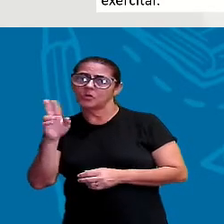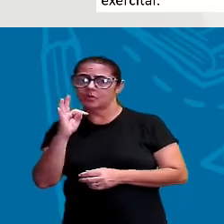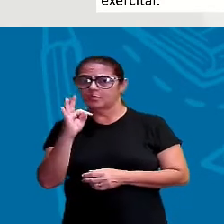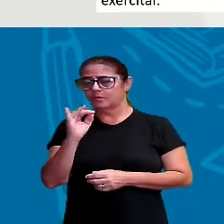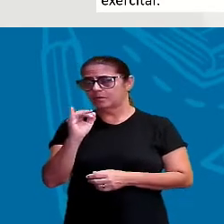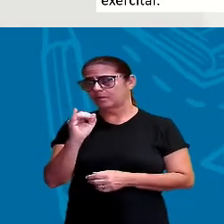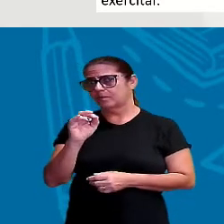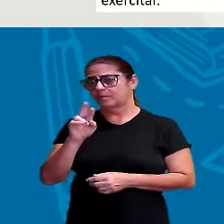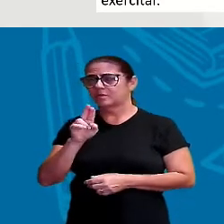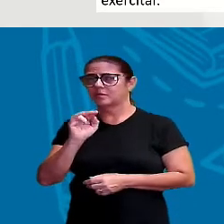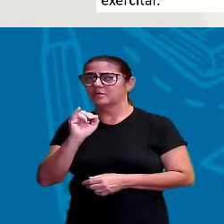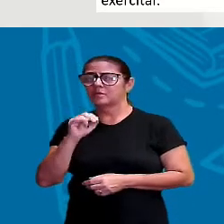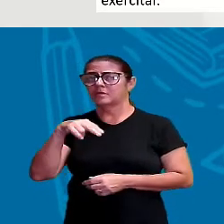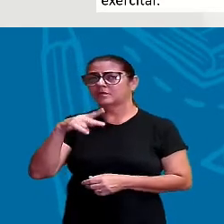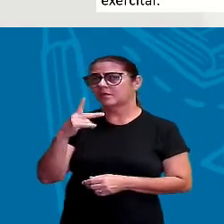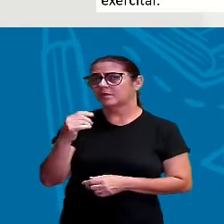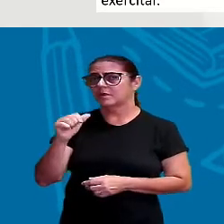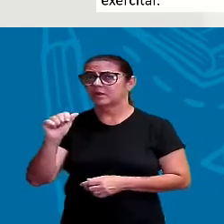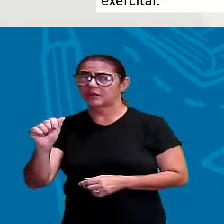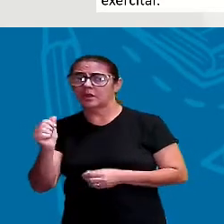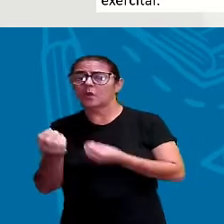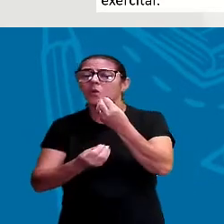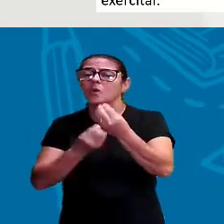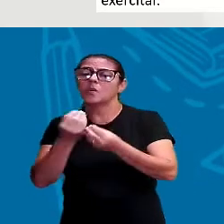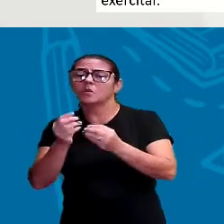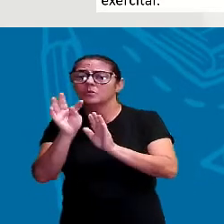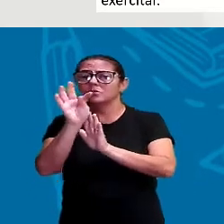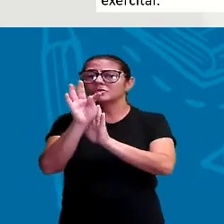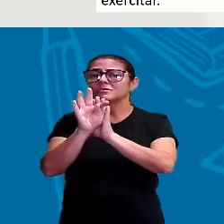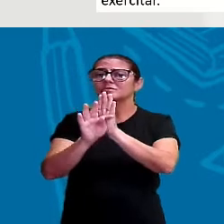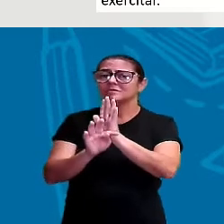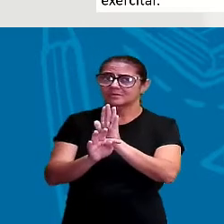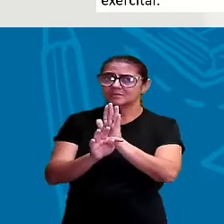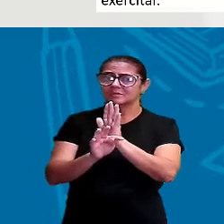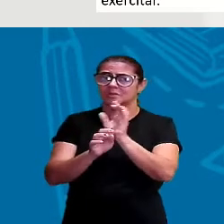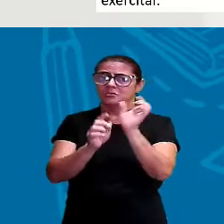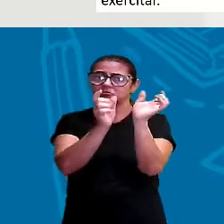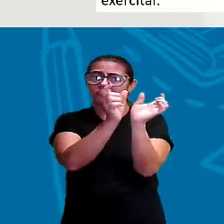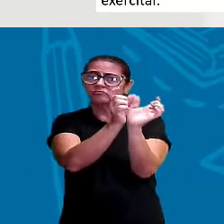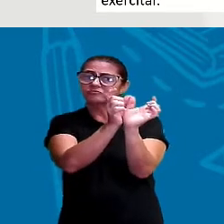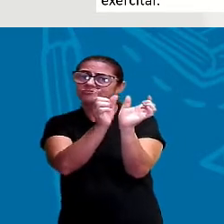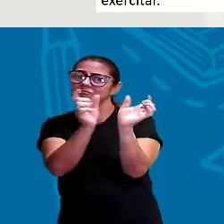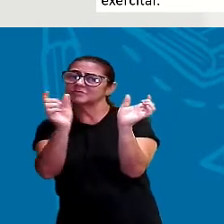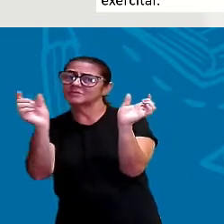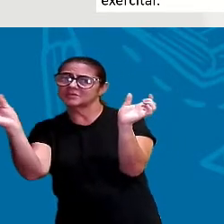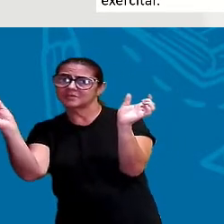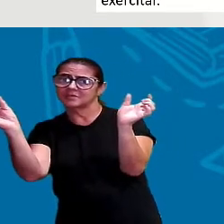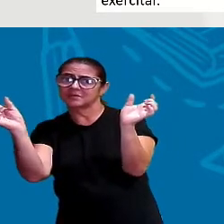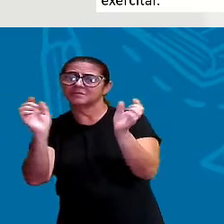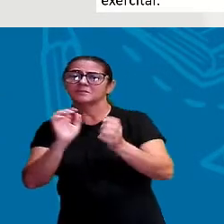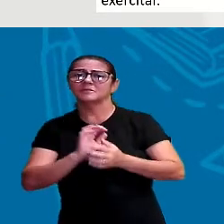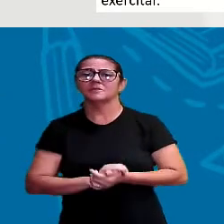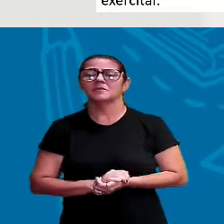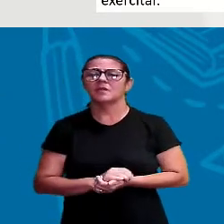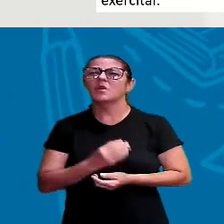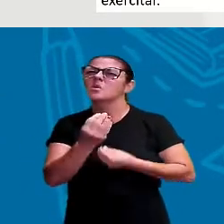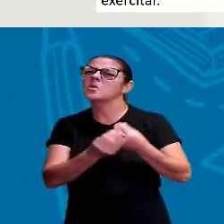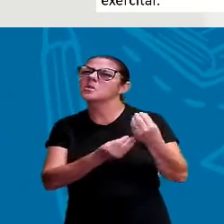palavra tirinha aí, remete ao quê? Ao formato do texto. Então, quando você vê uma tirinha, você já analisa aí esse formato desse